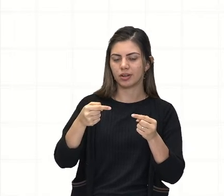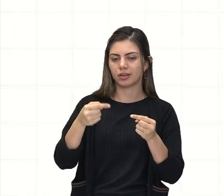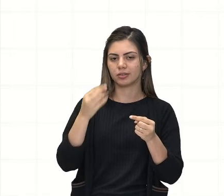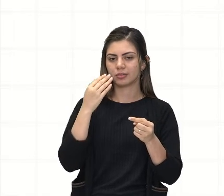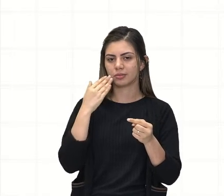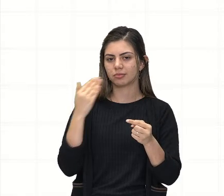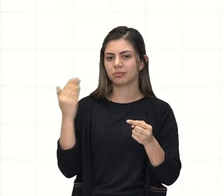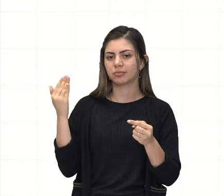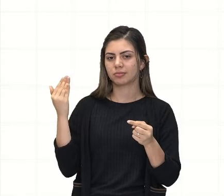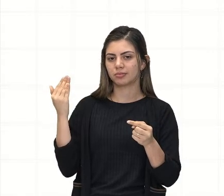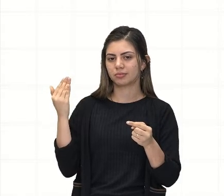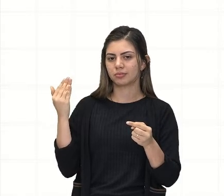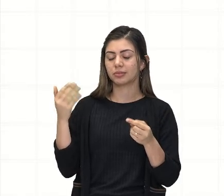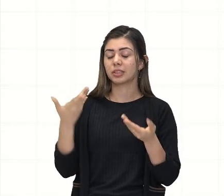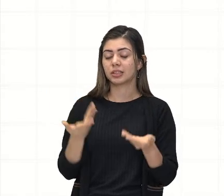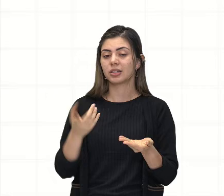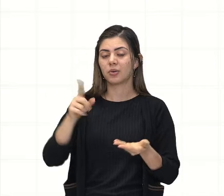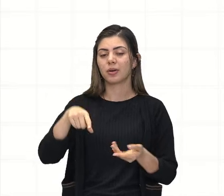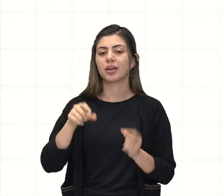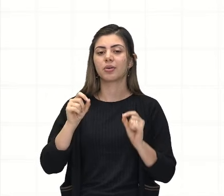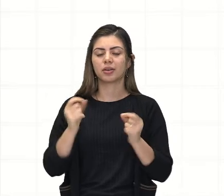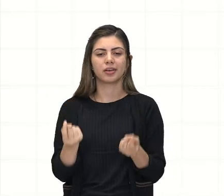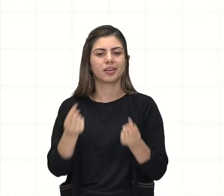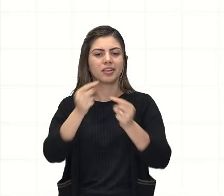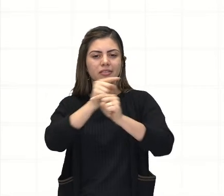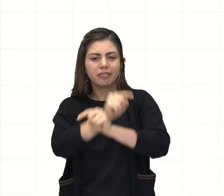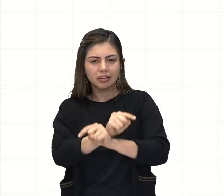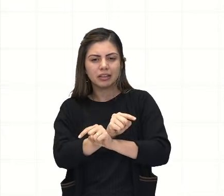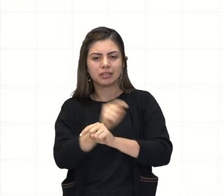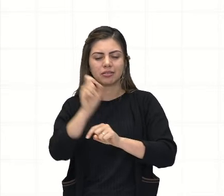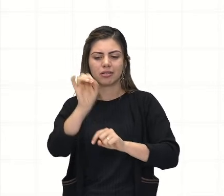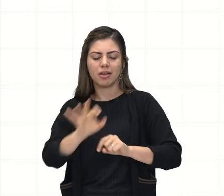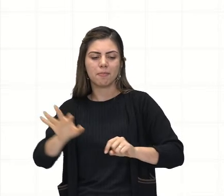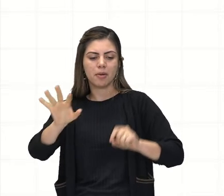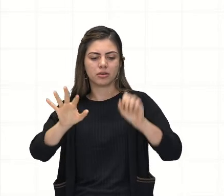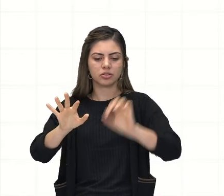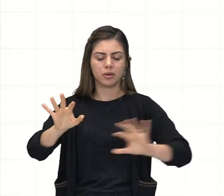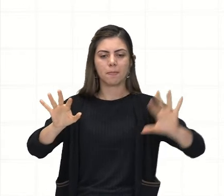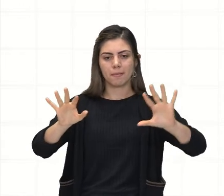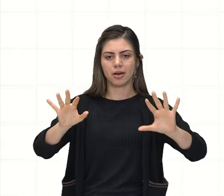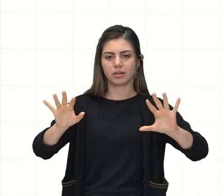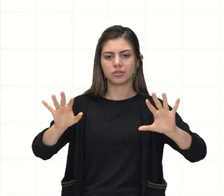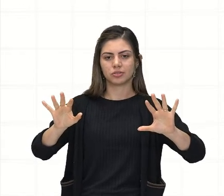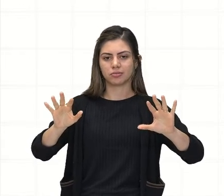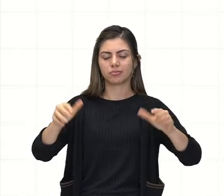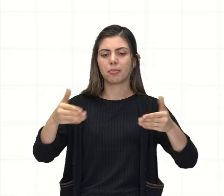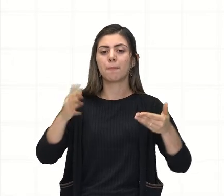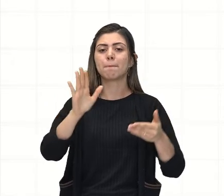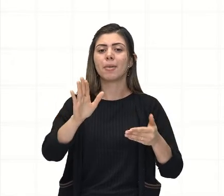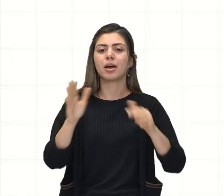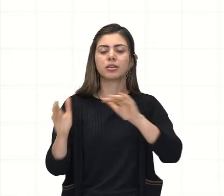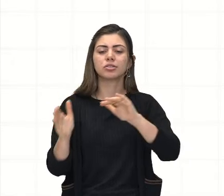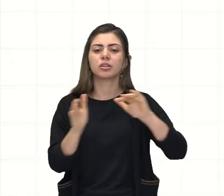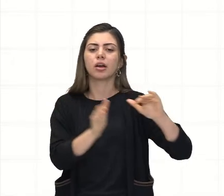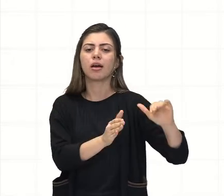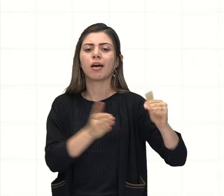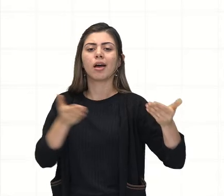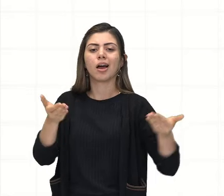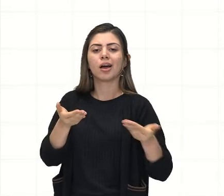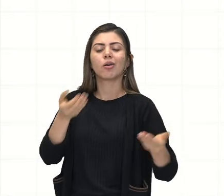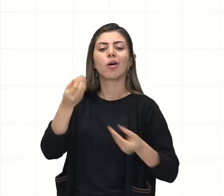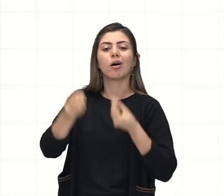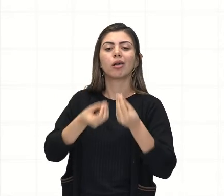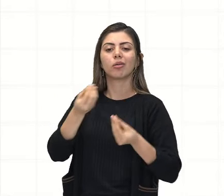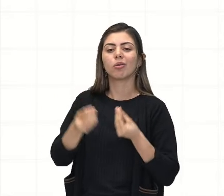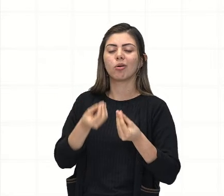Ó, ela inverte a figura, né? E quando nós transladamos, não, tá?